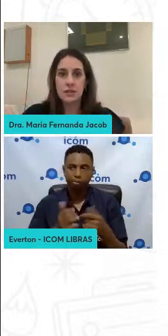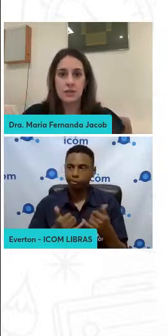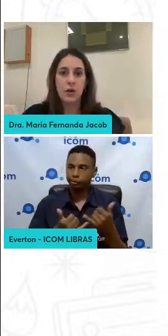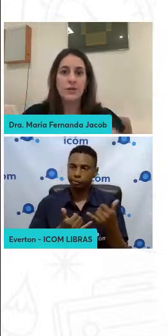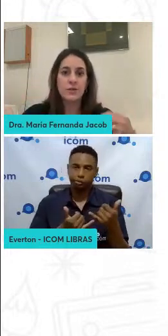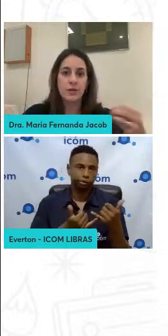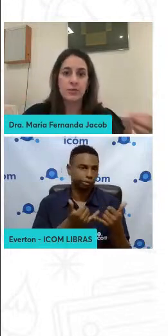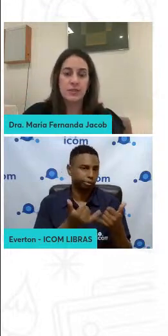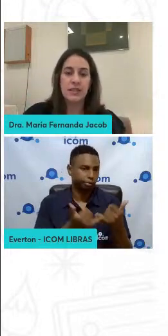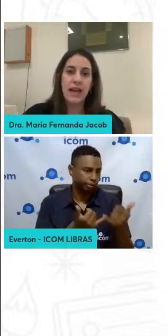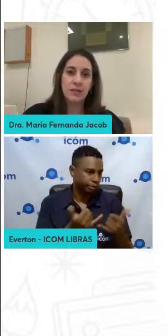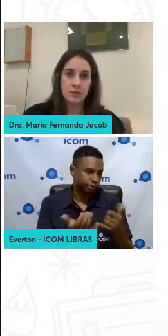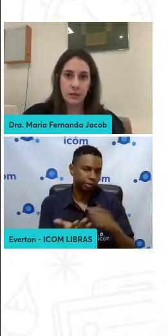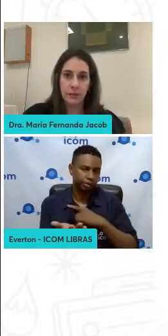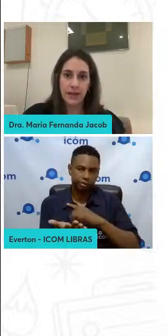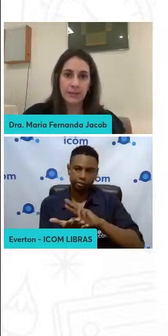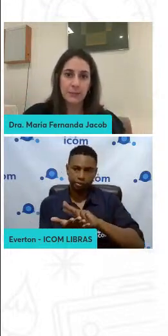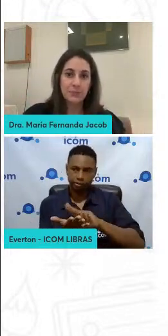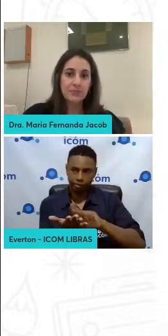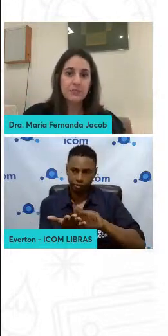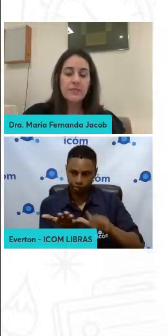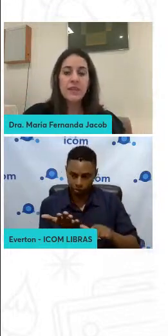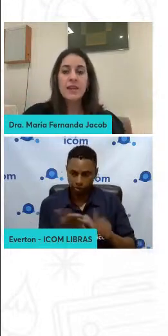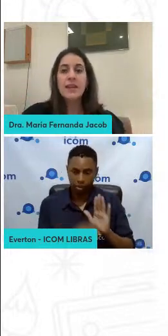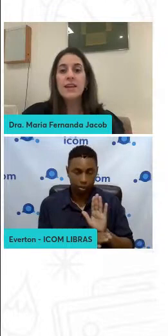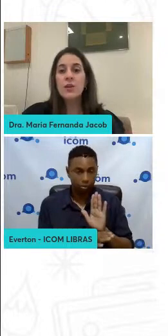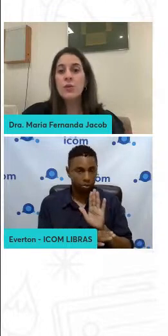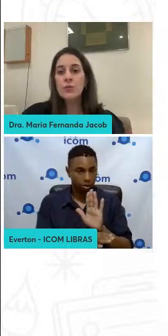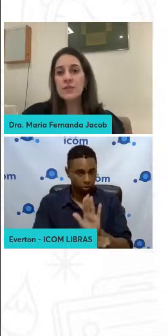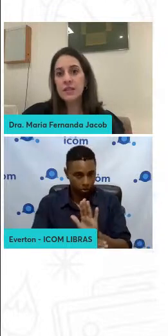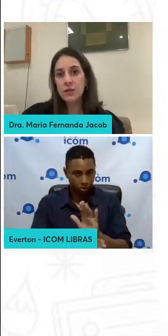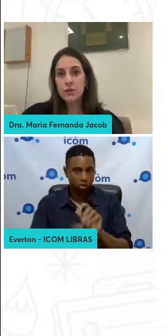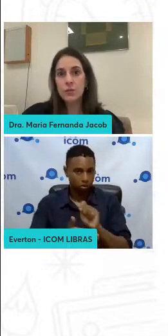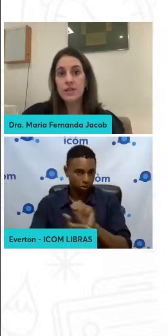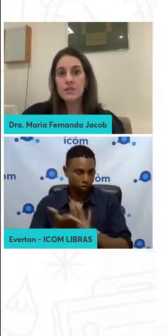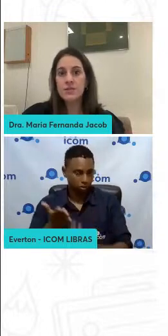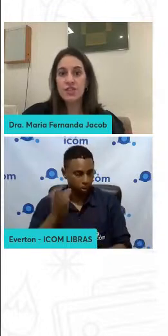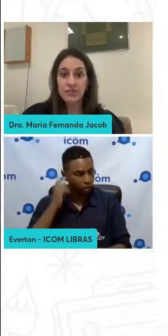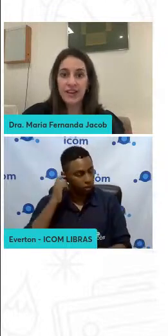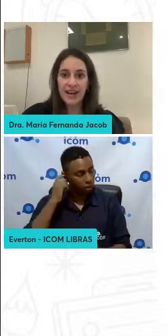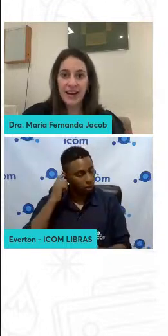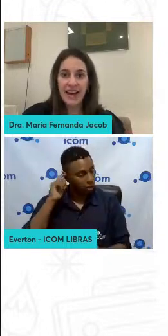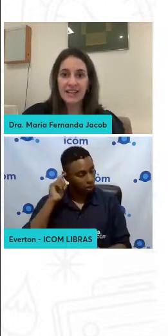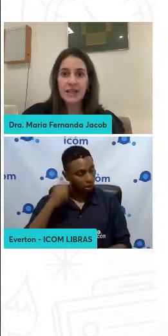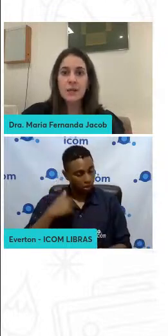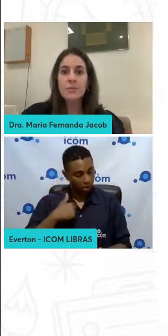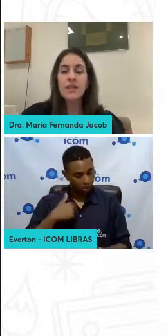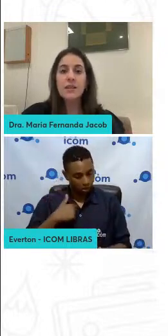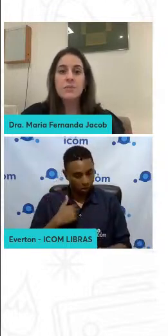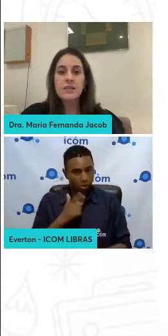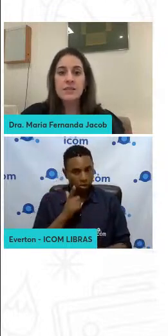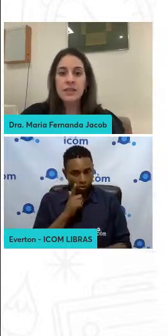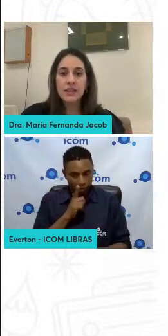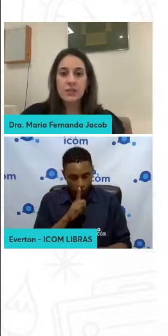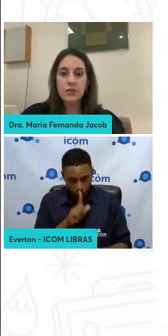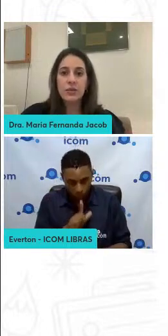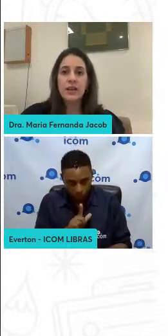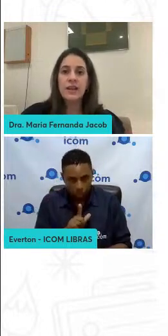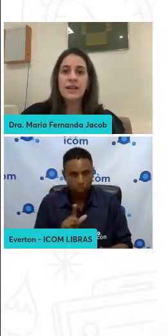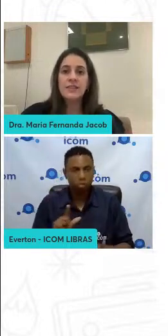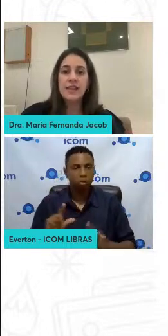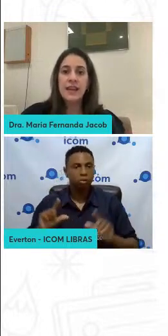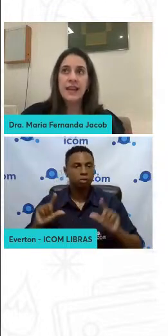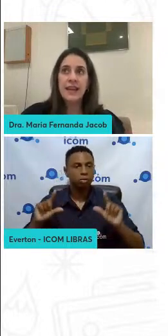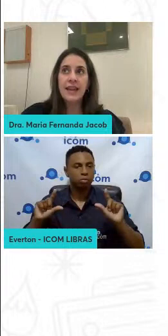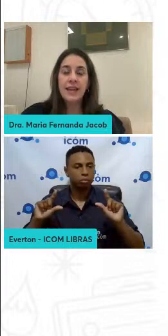vários acessórios para auxiliar no trabalho. Eu consigo, com isso, ir devagar, minimizando